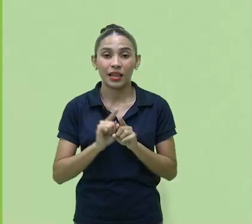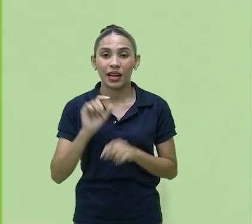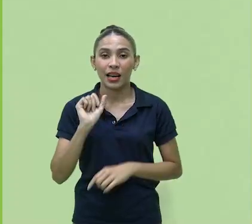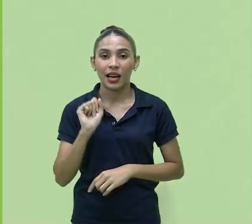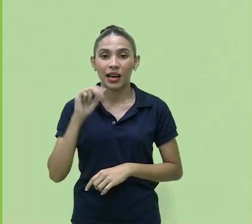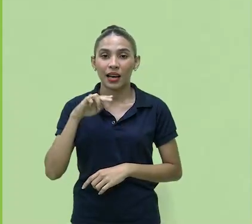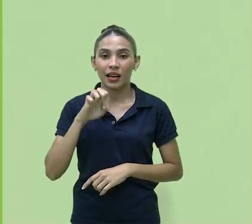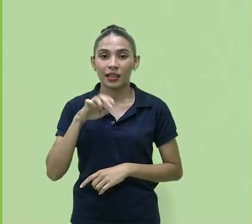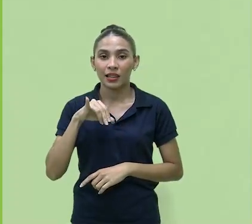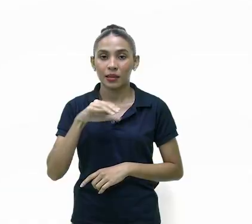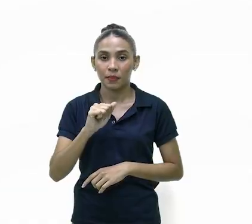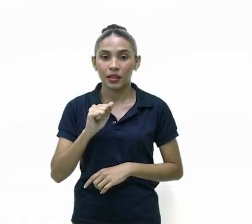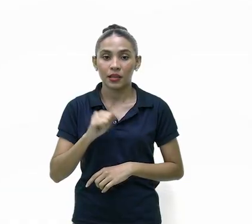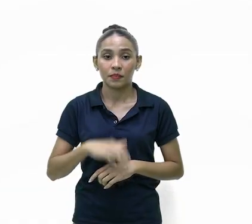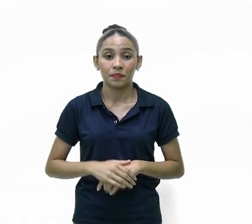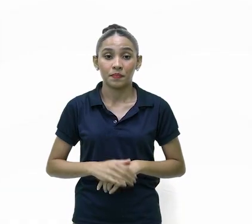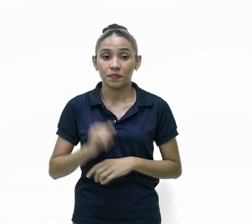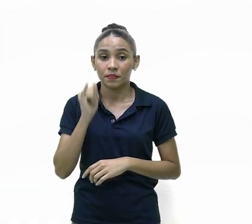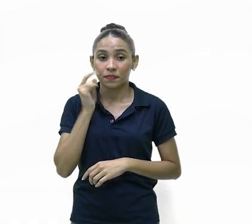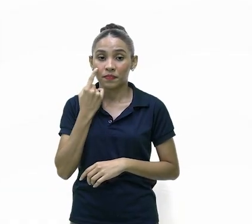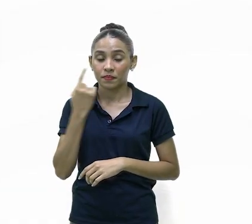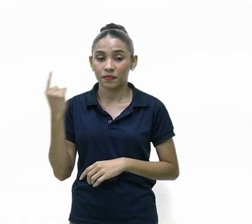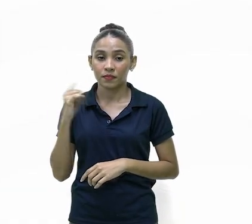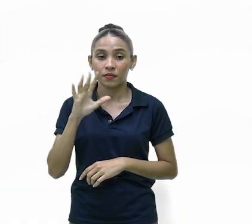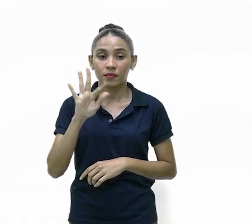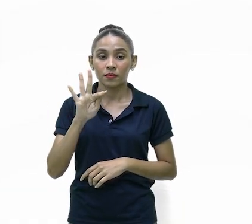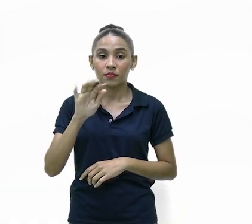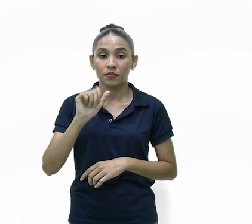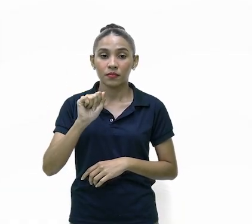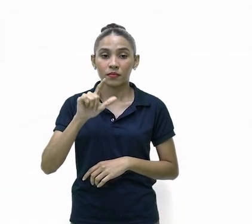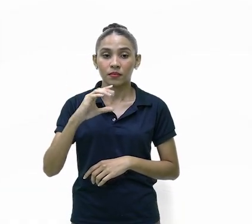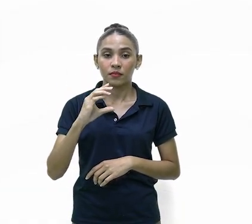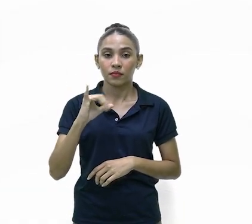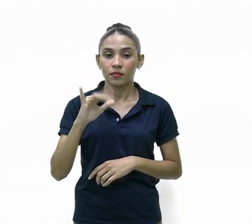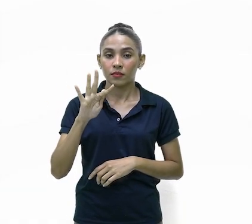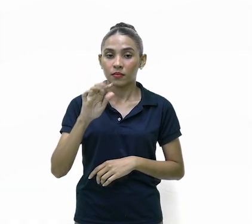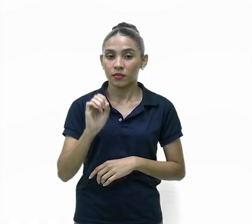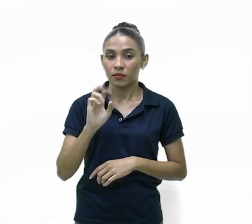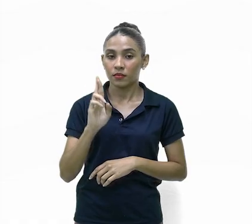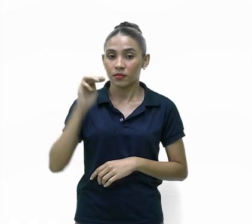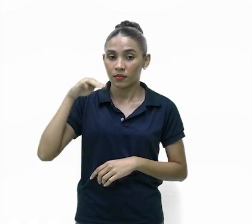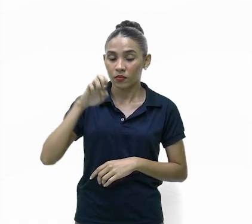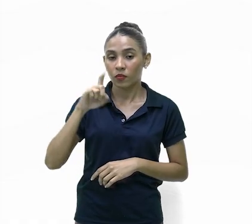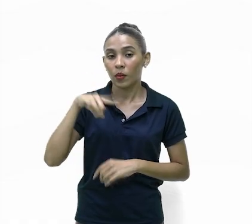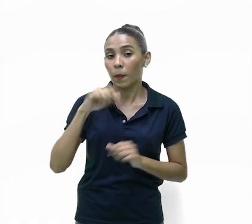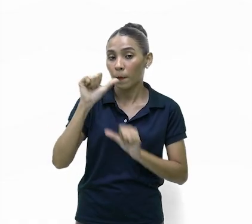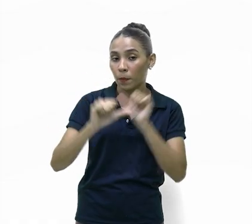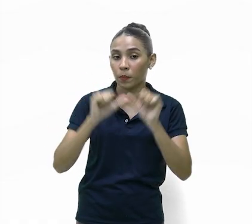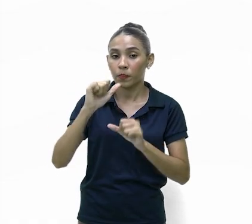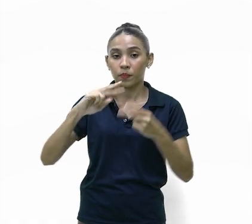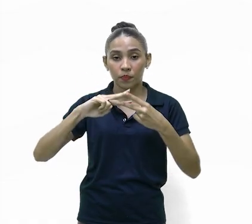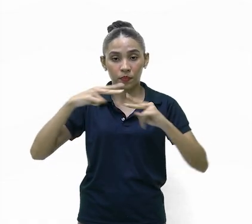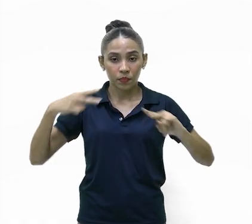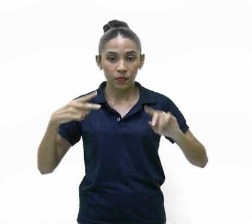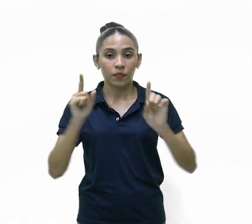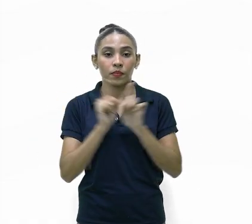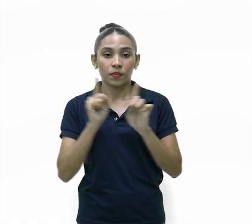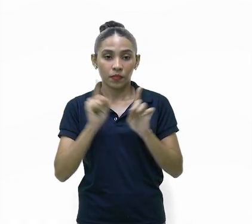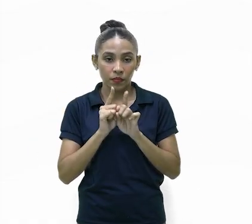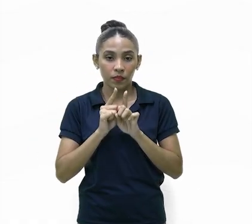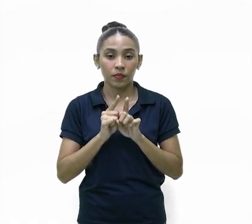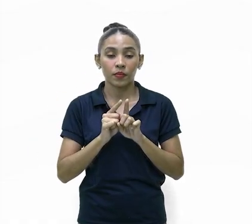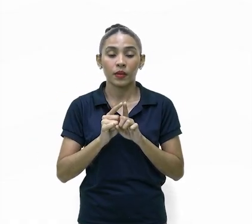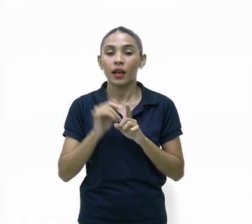Vamos relembrar aqui o que ela é. A anemia falciforme ela é uma alteração genética e com caráter hereditário, na qual